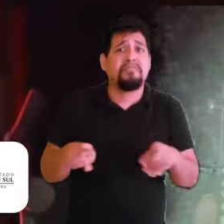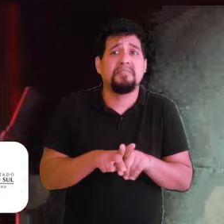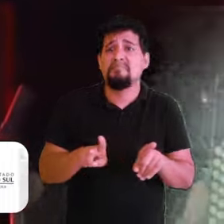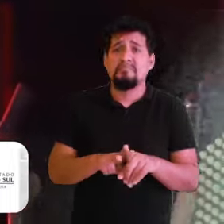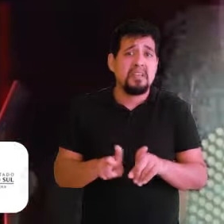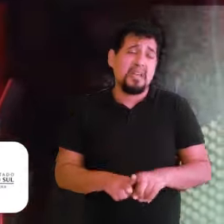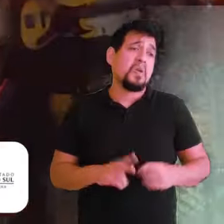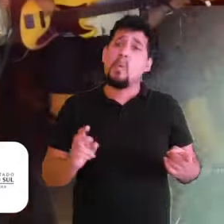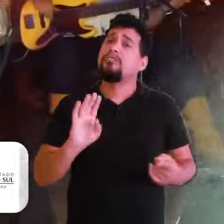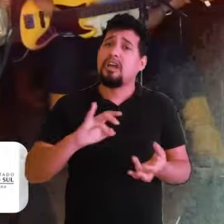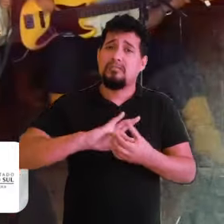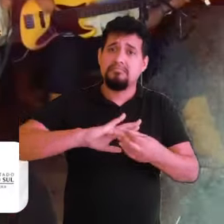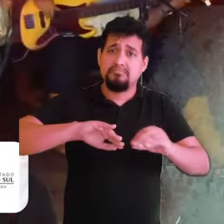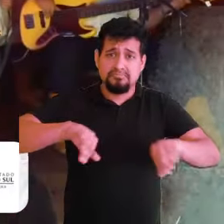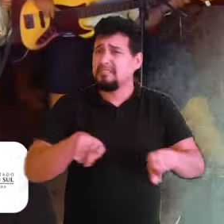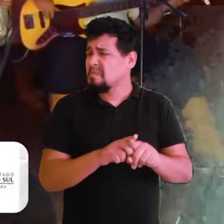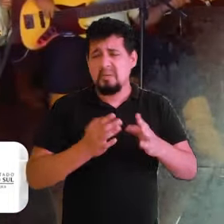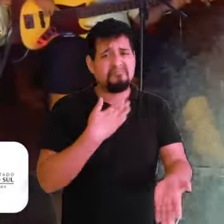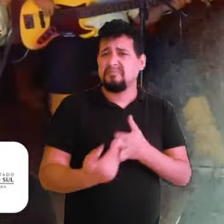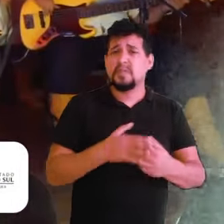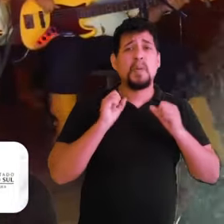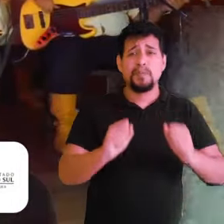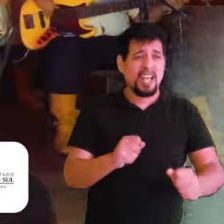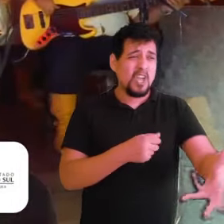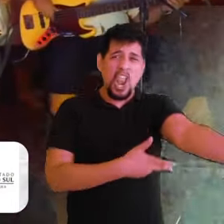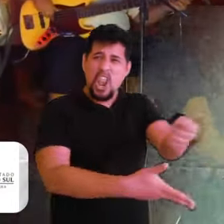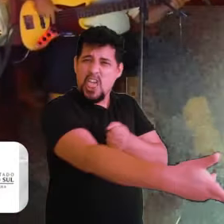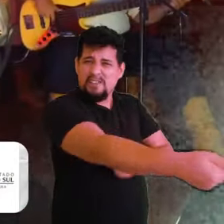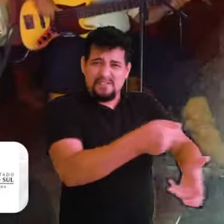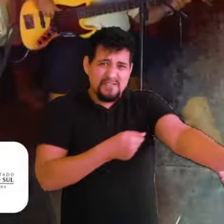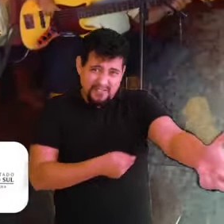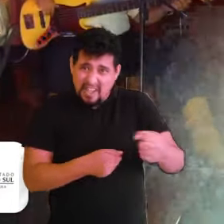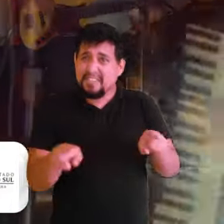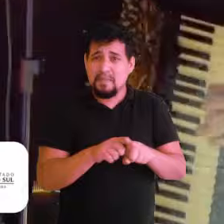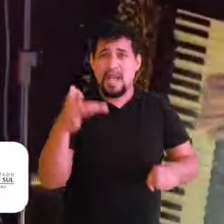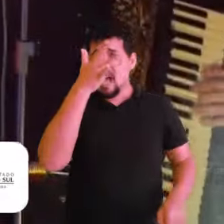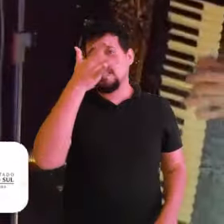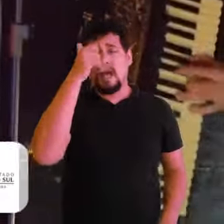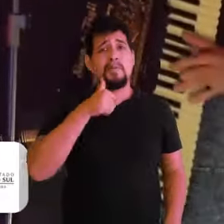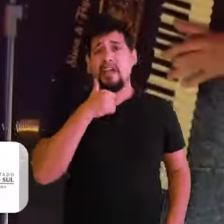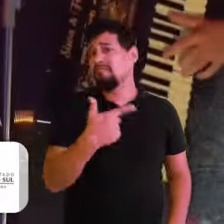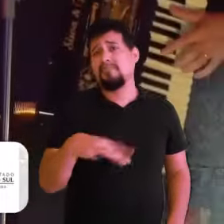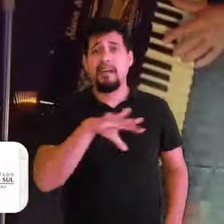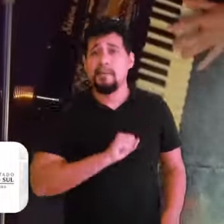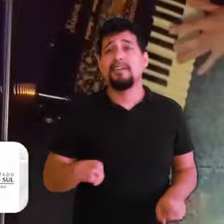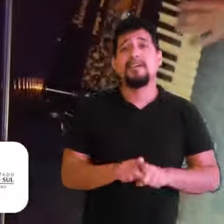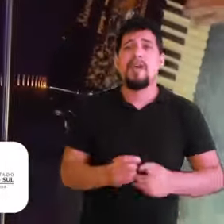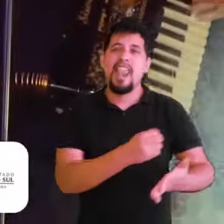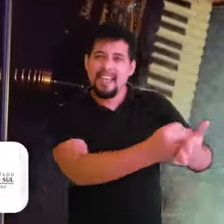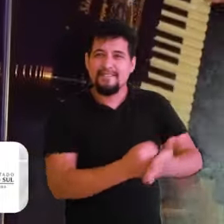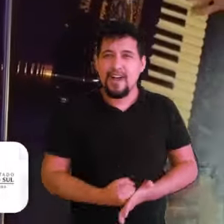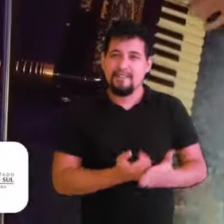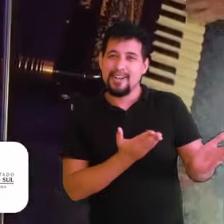pudesse, eu levava comigo as mal amadas. Levava as adolescentes, com todo encanto e